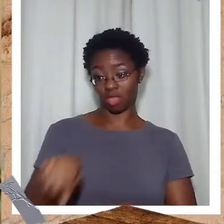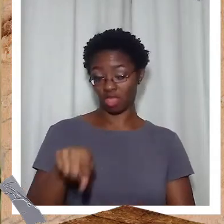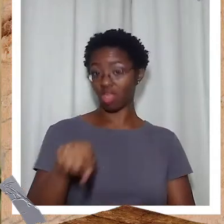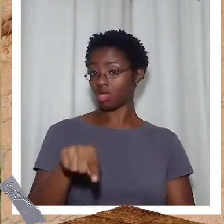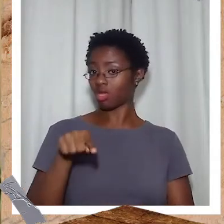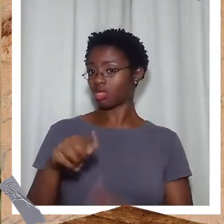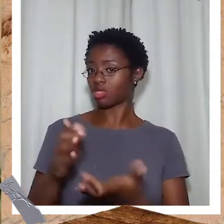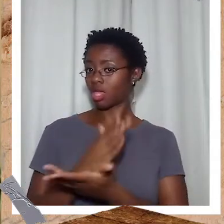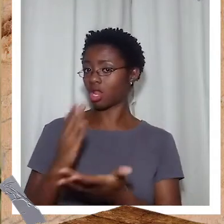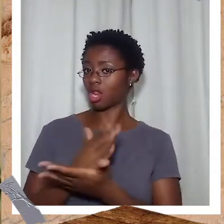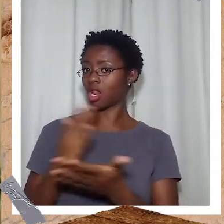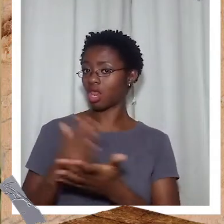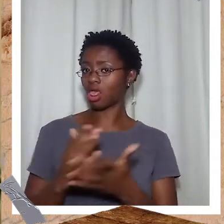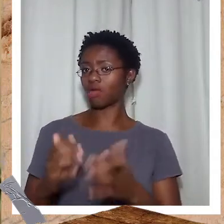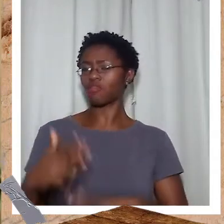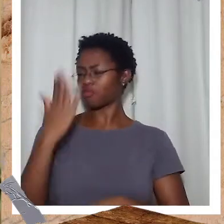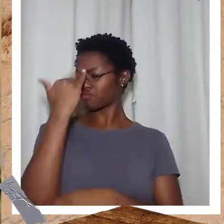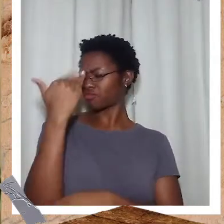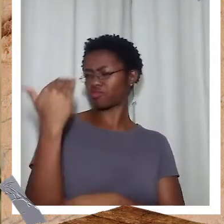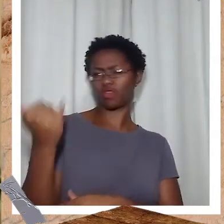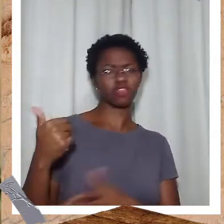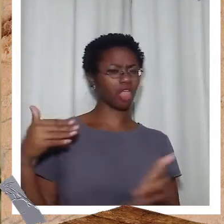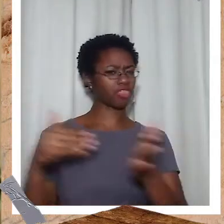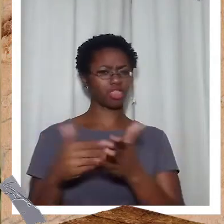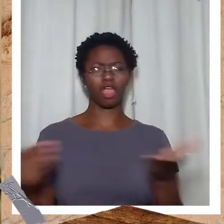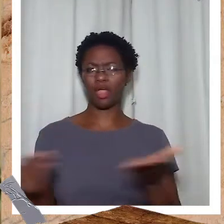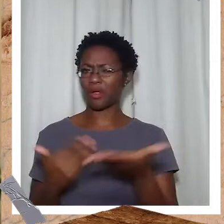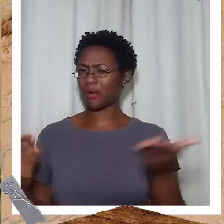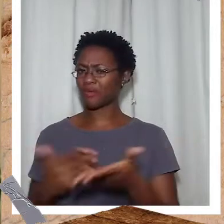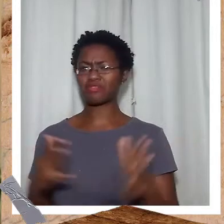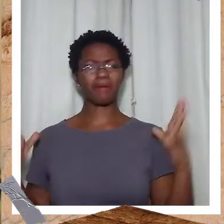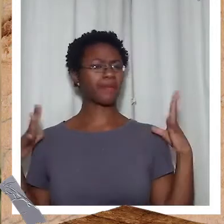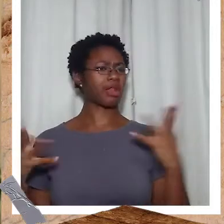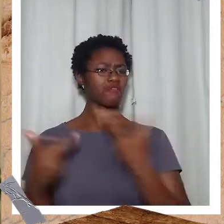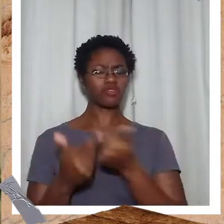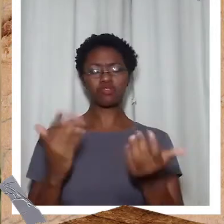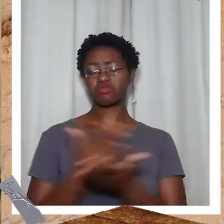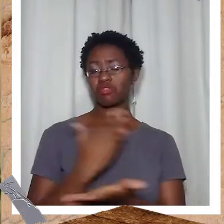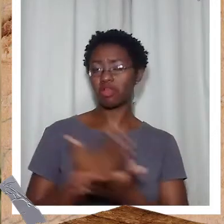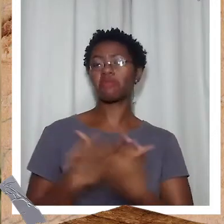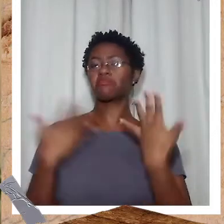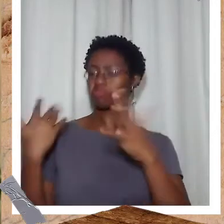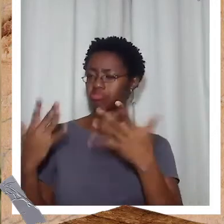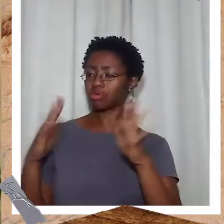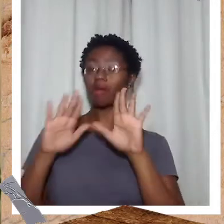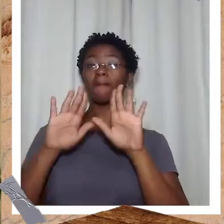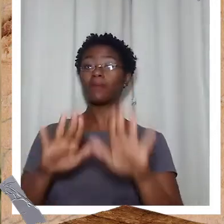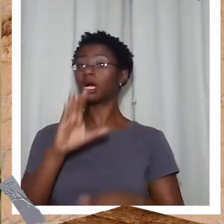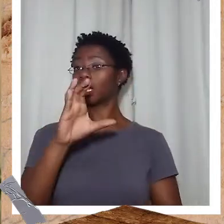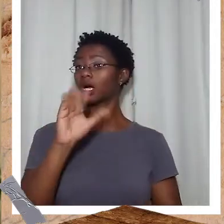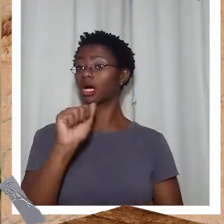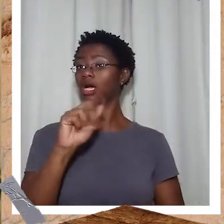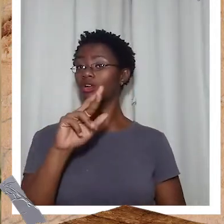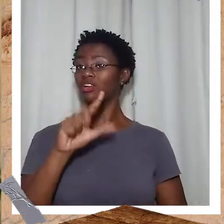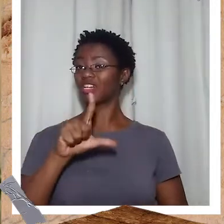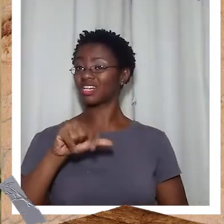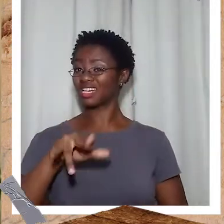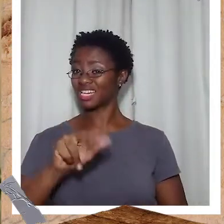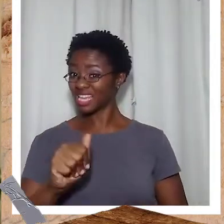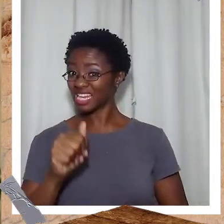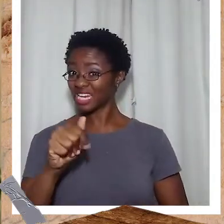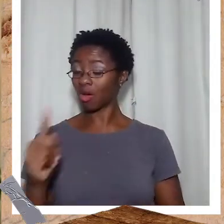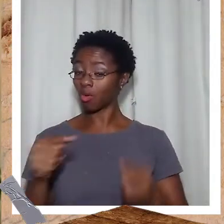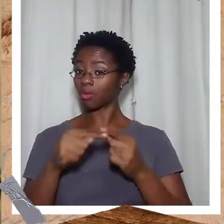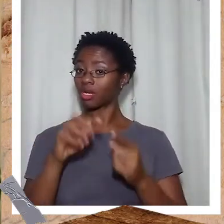imediato, mundial, sucesso que segue pela qualidade surpreendente do livro, Mas Carolina, do ponto de vista editorial, nos